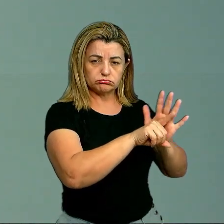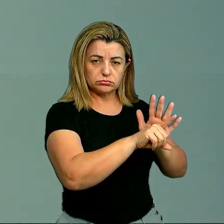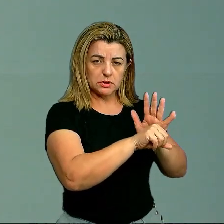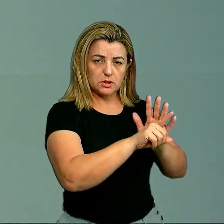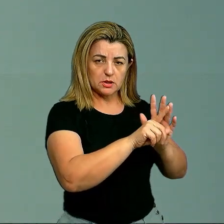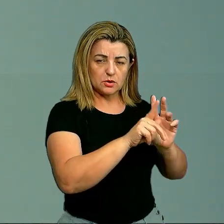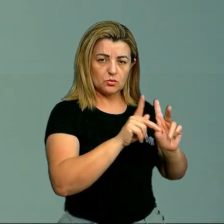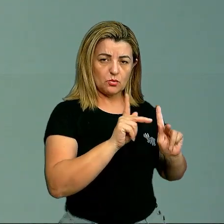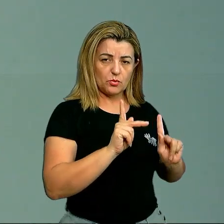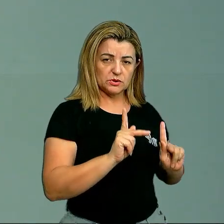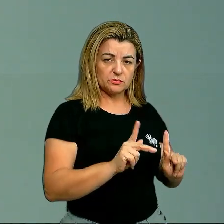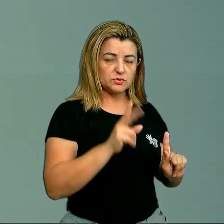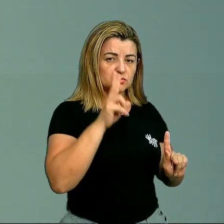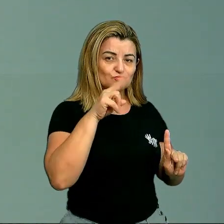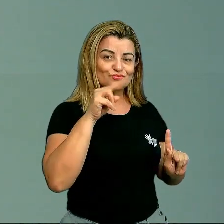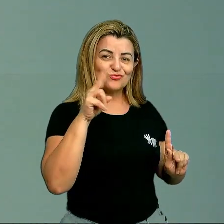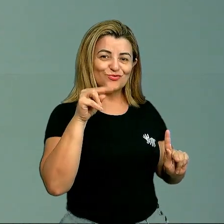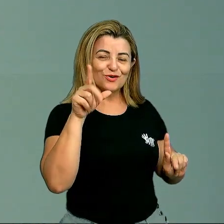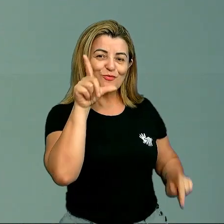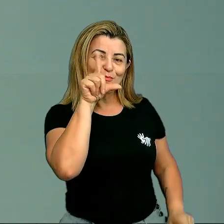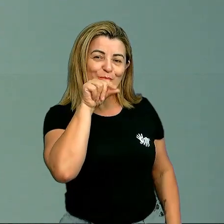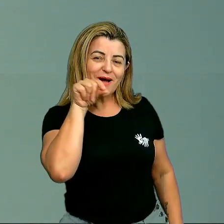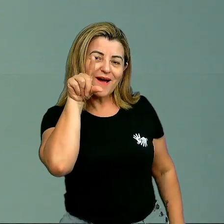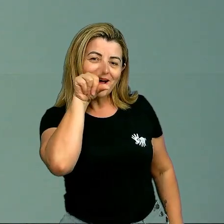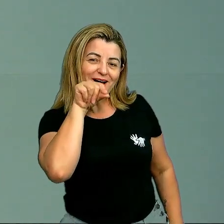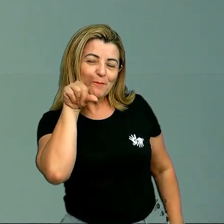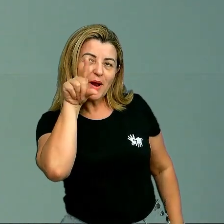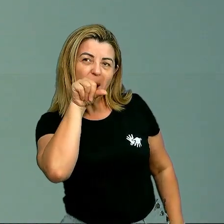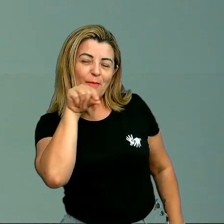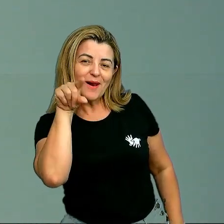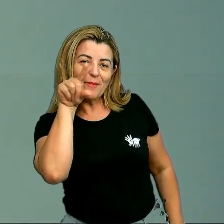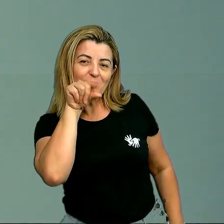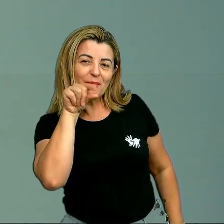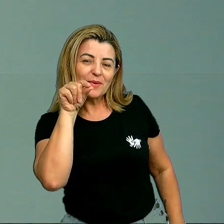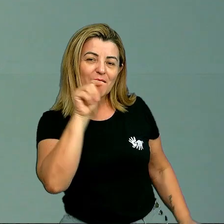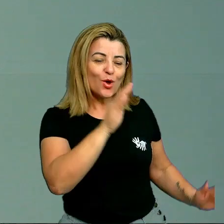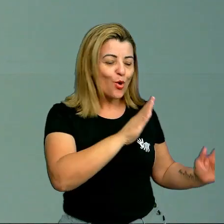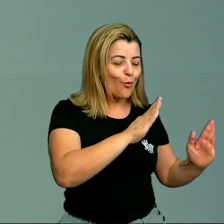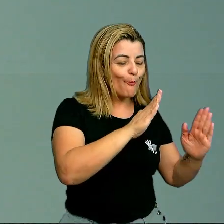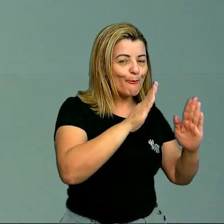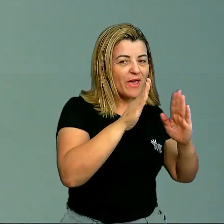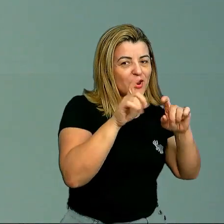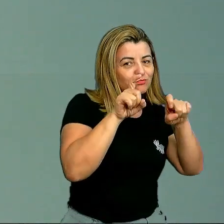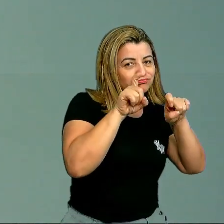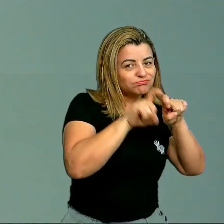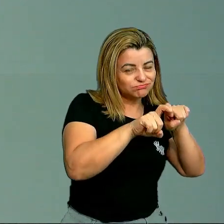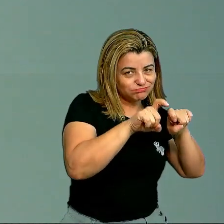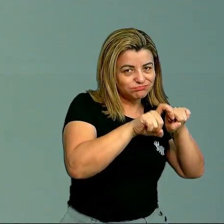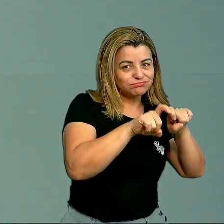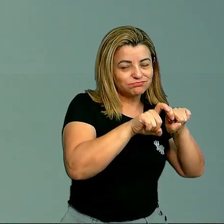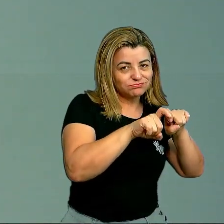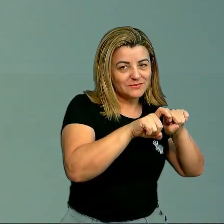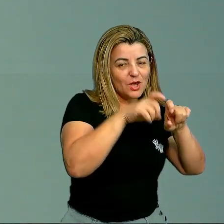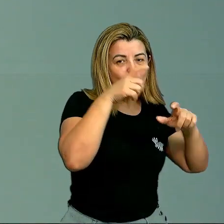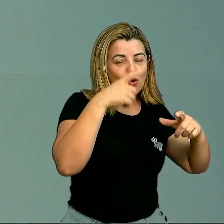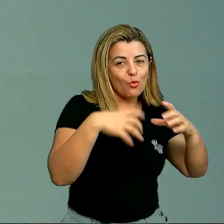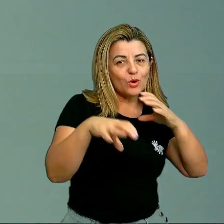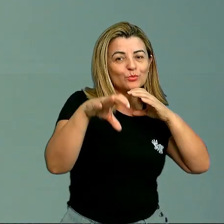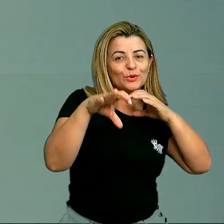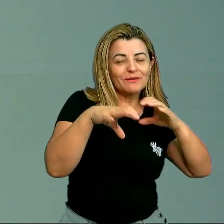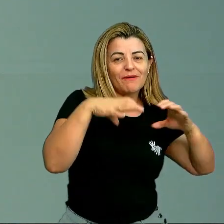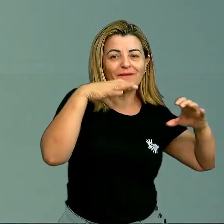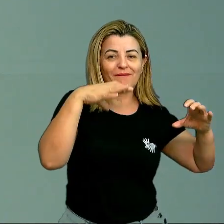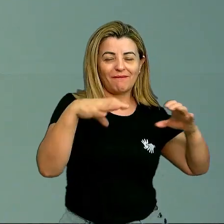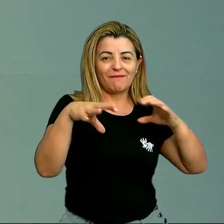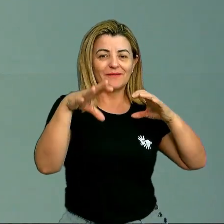pássaros cantando, né? Aquele cântico, às vezes, é o período de acasalamento deles. Quando ele canta, ele vai